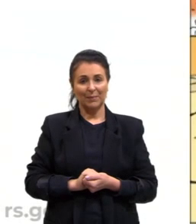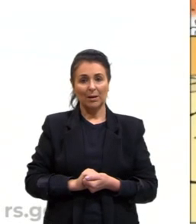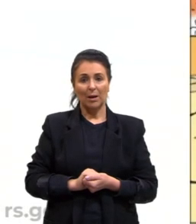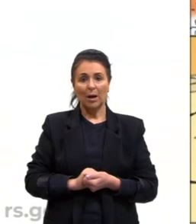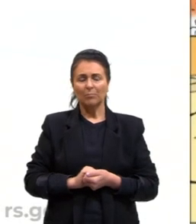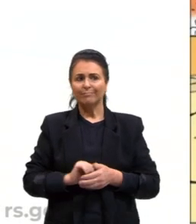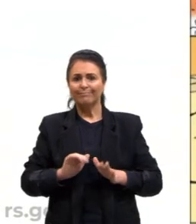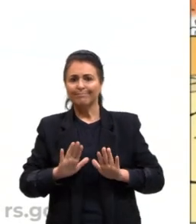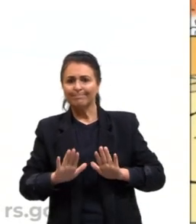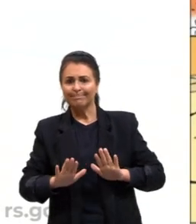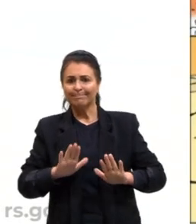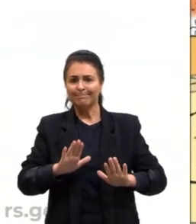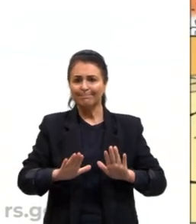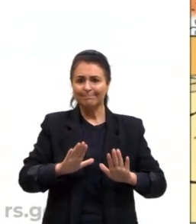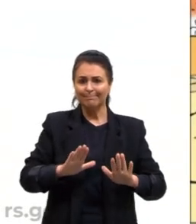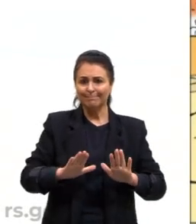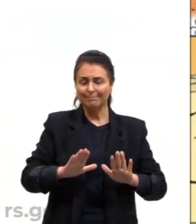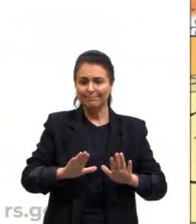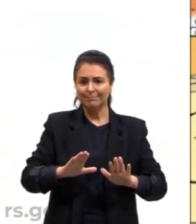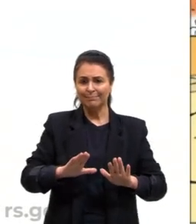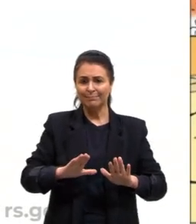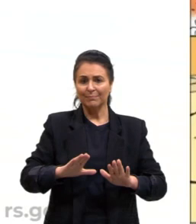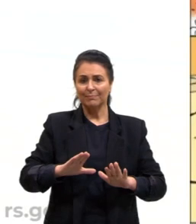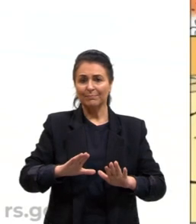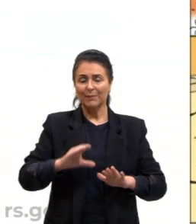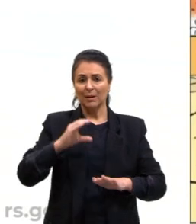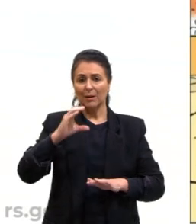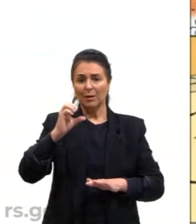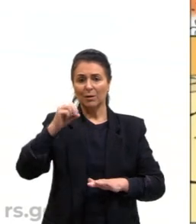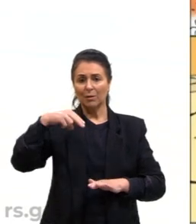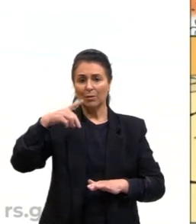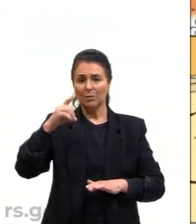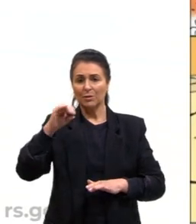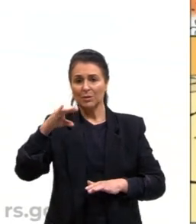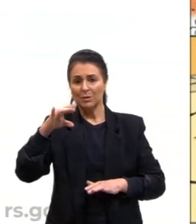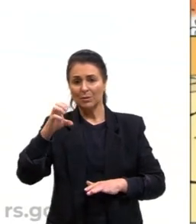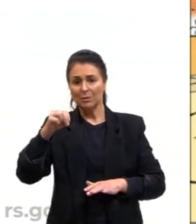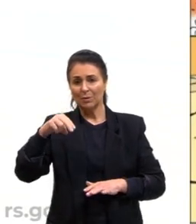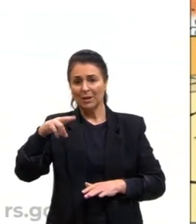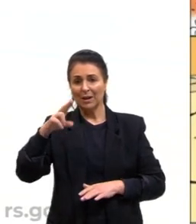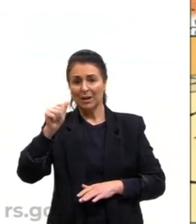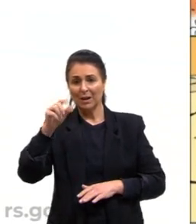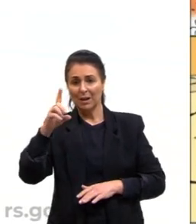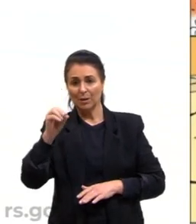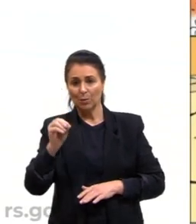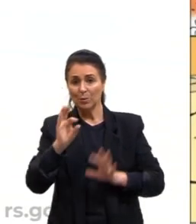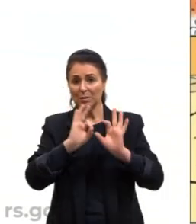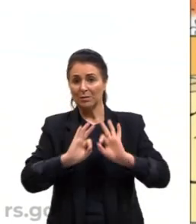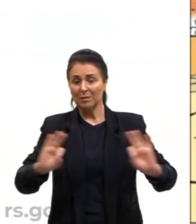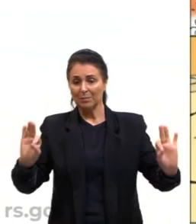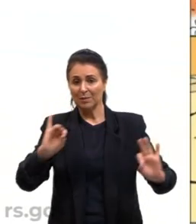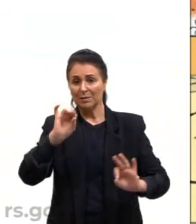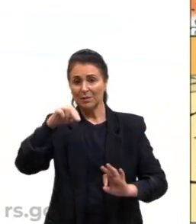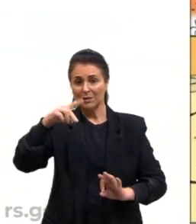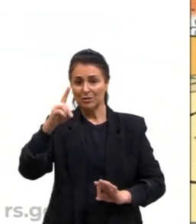condicionar simples do indicativo ainda do indicativo